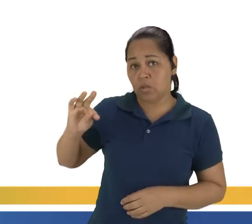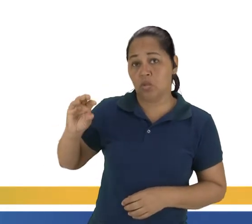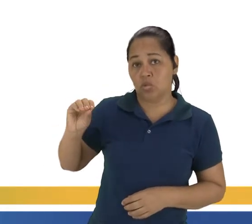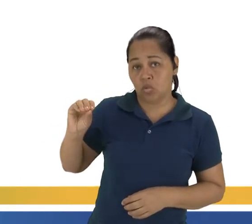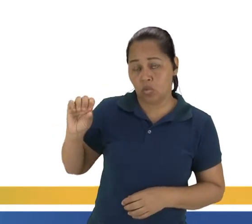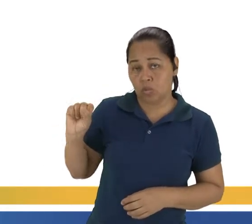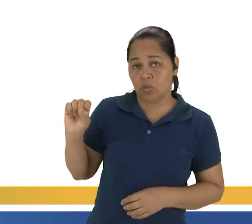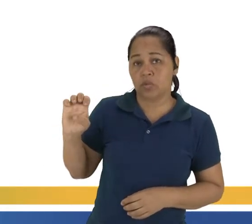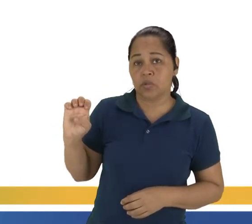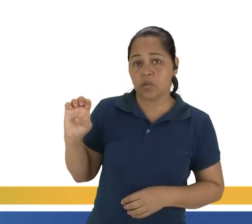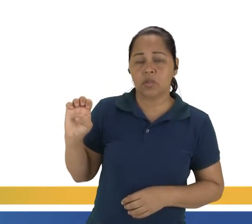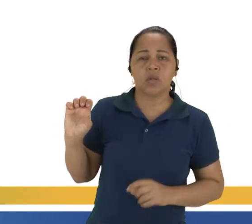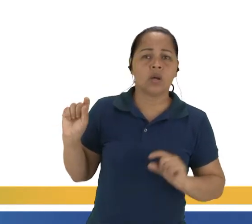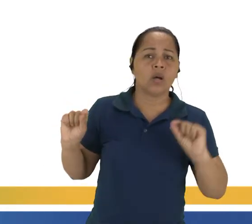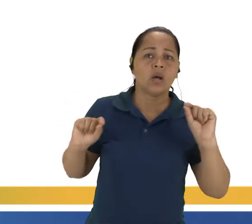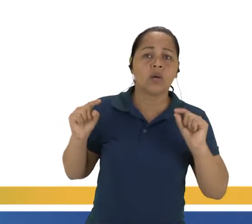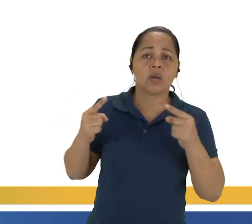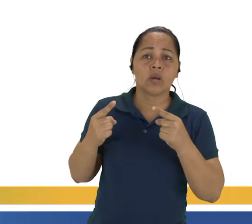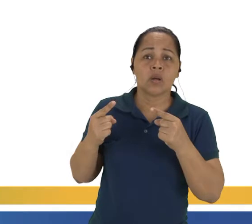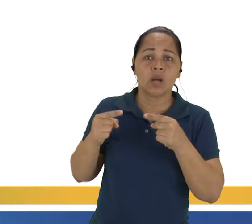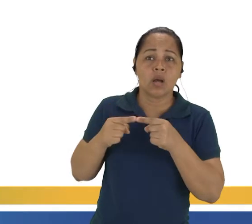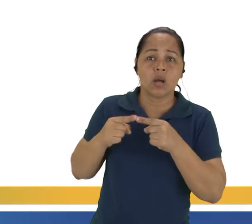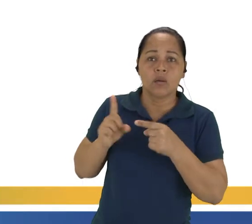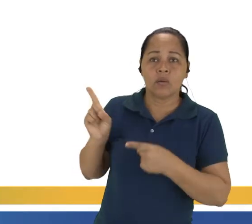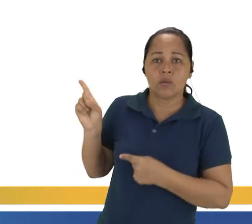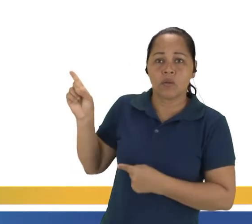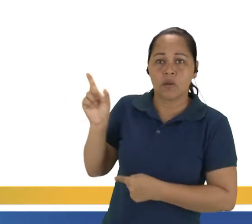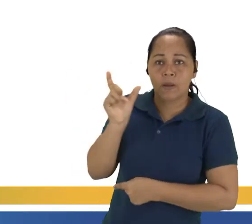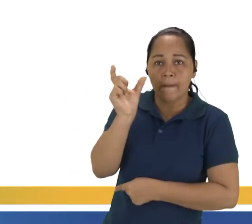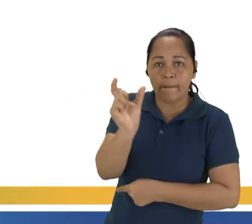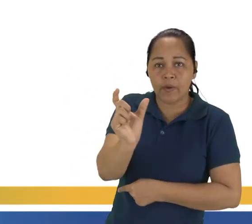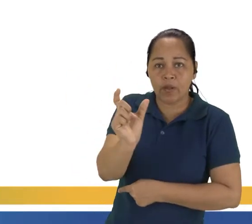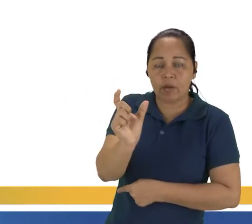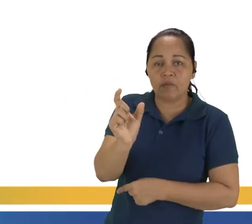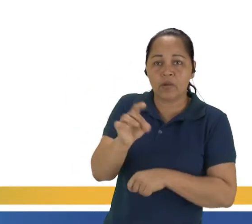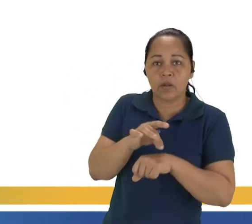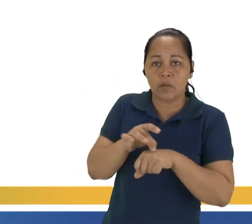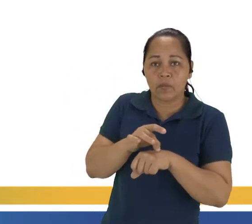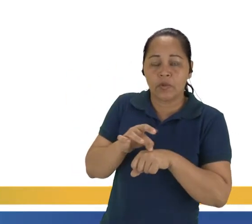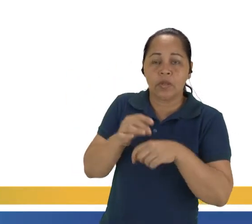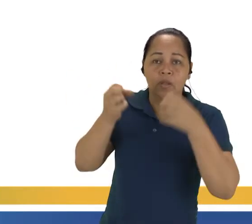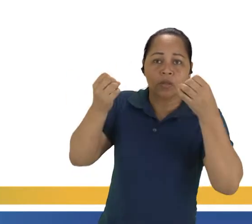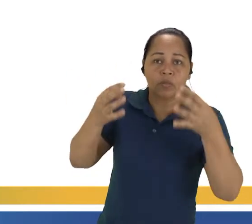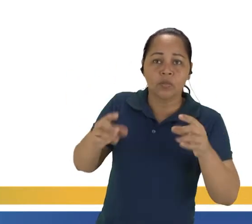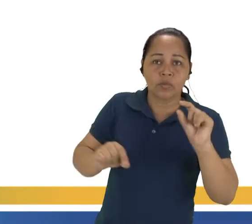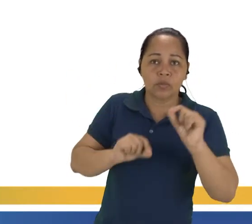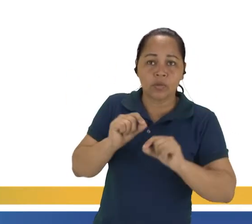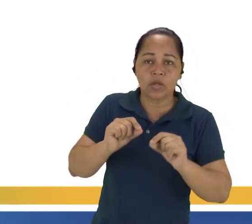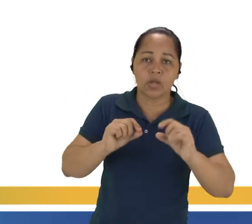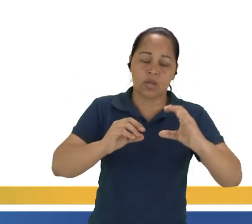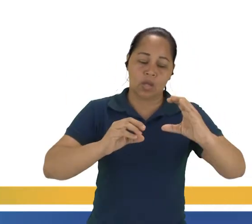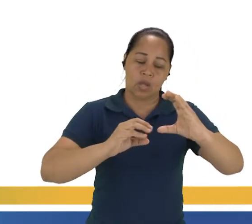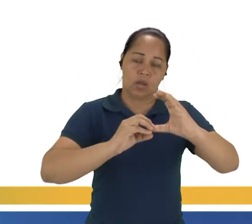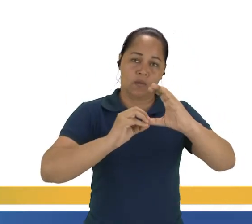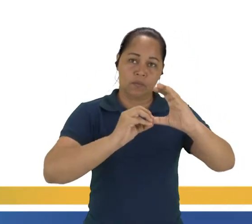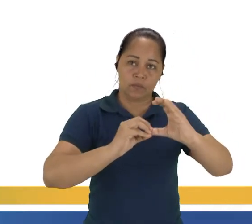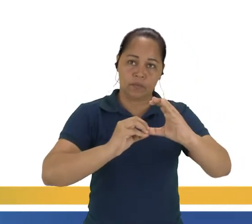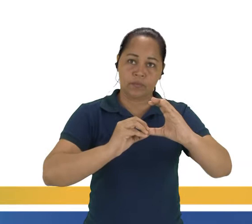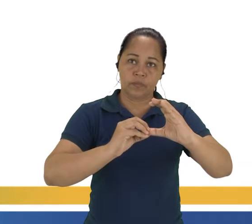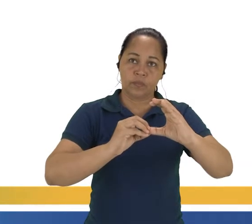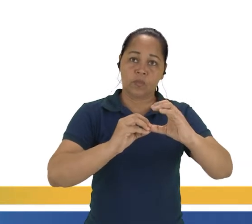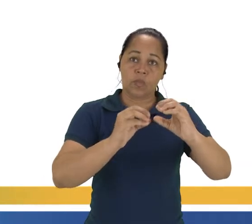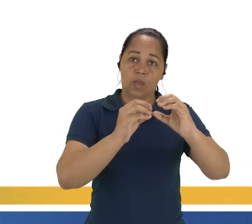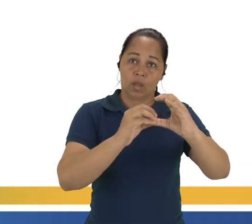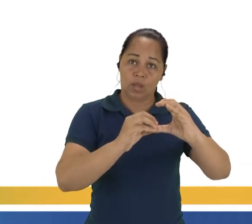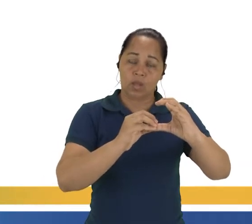mitose, lembre que ela está sempre relacionada ao crescimento e regeneração, está sempre associada ao crescimento